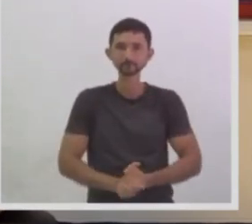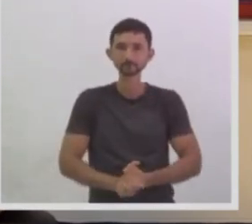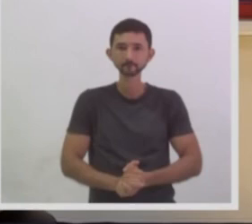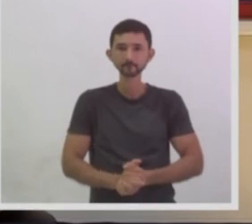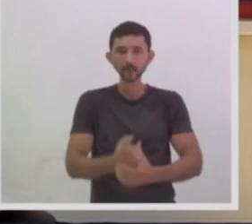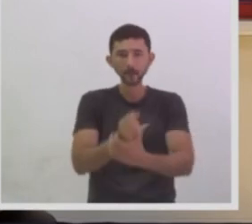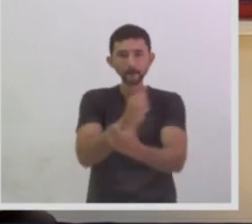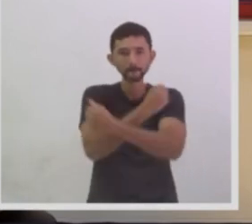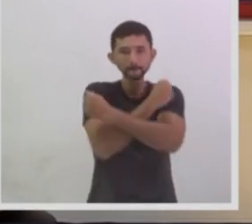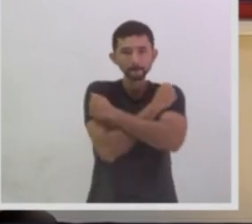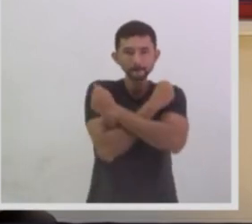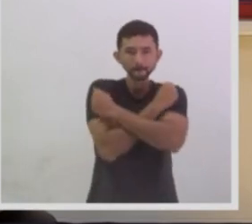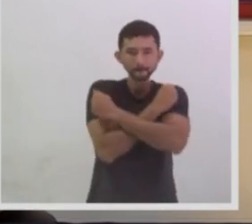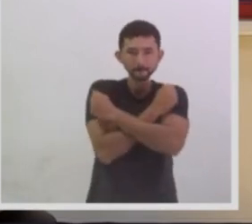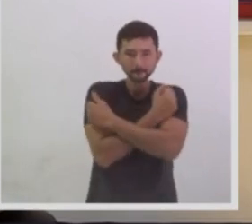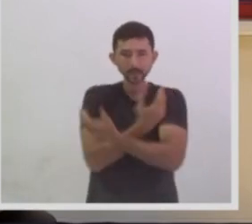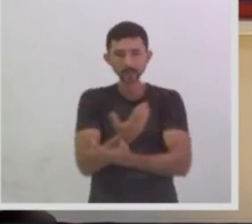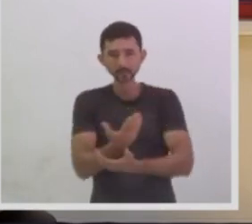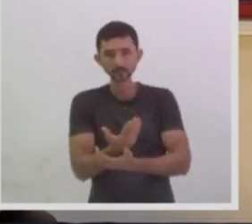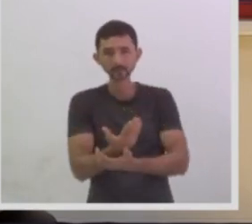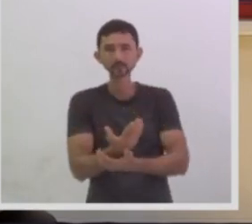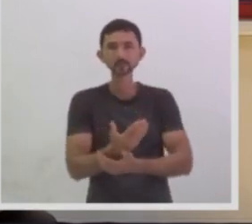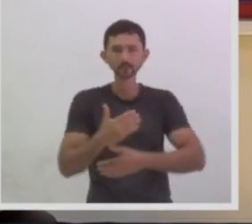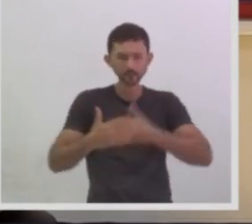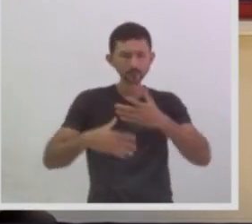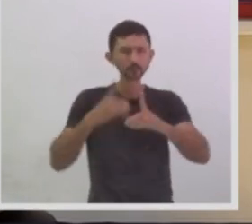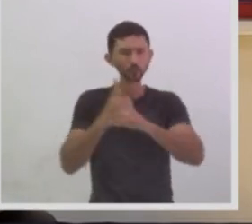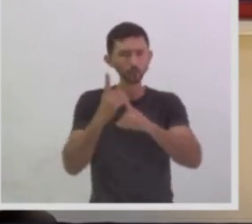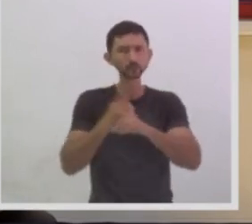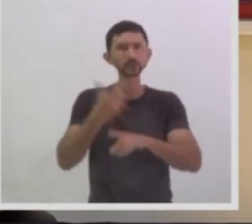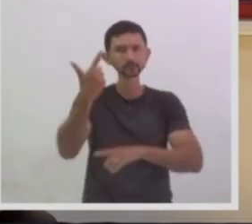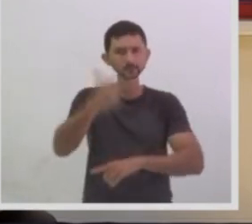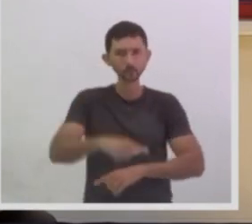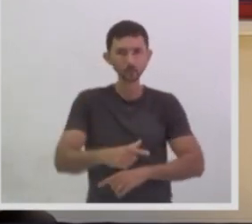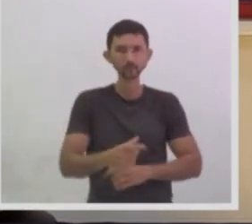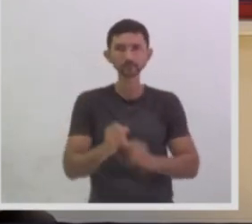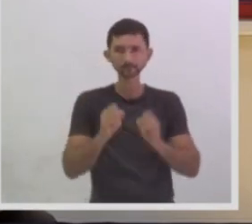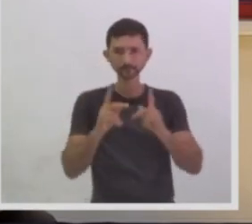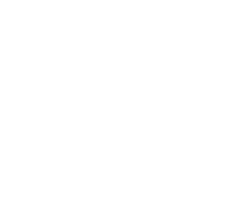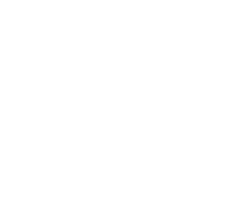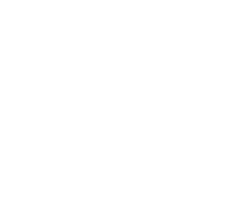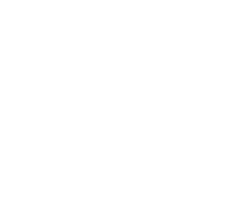um grande abraço e nós vamos nos encontrar de novo, ok?